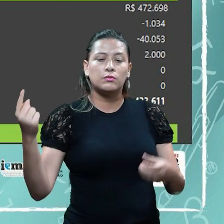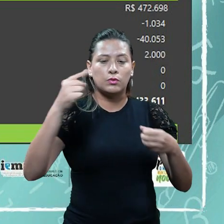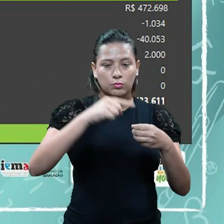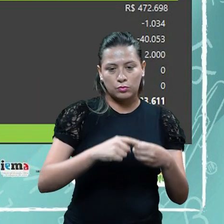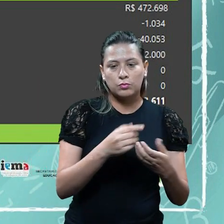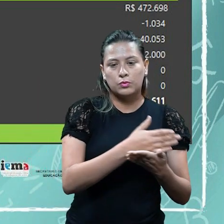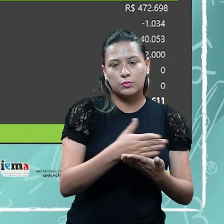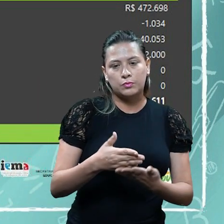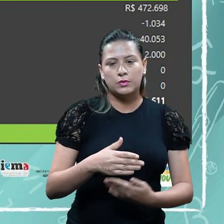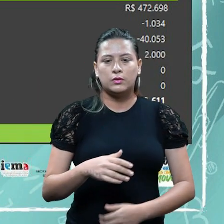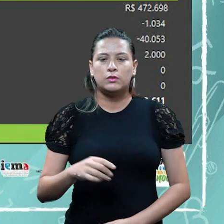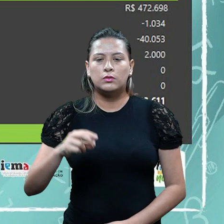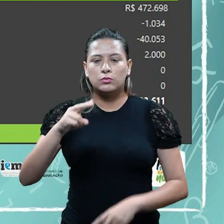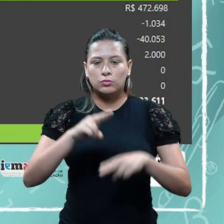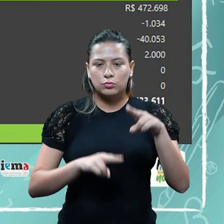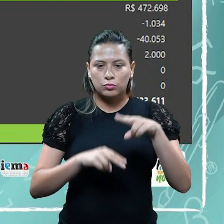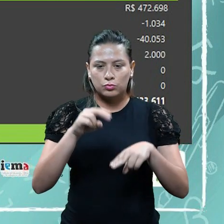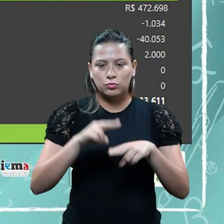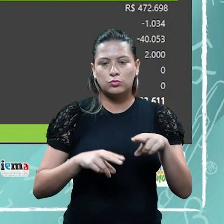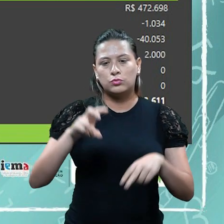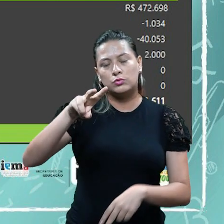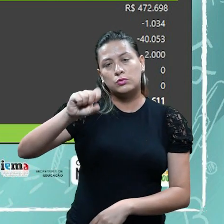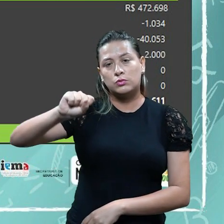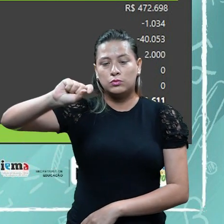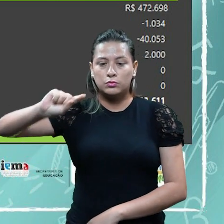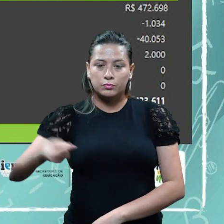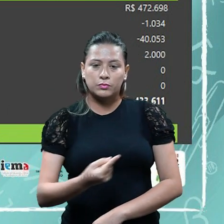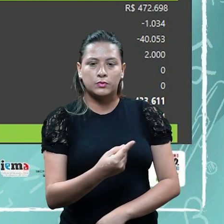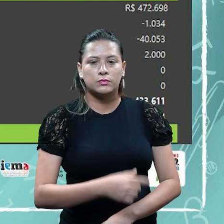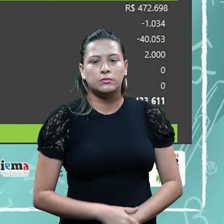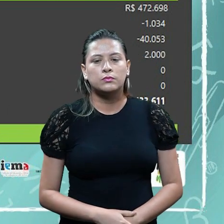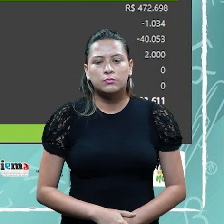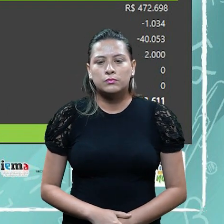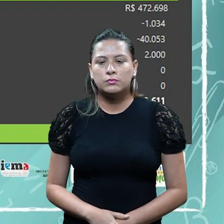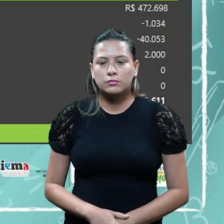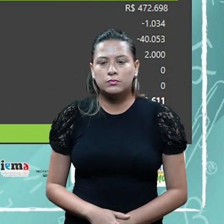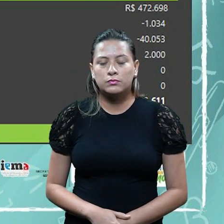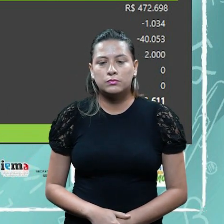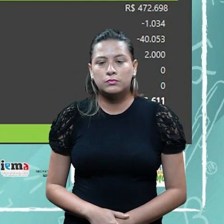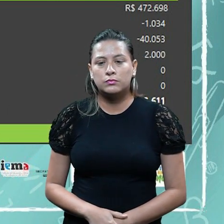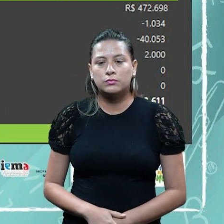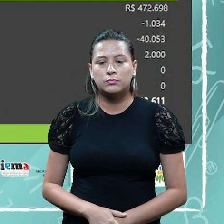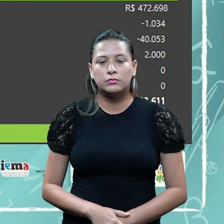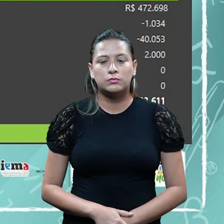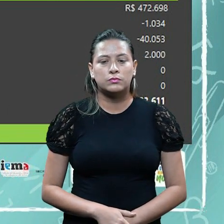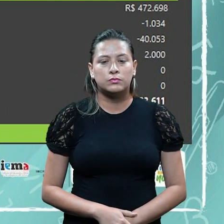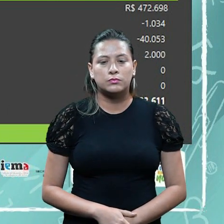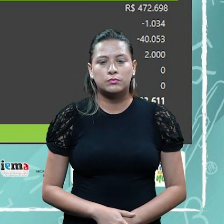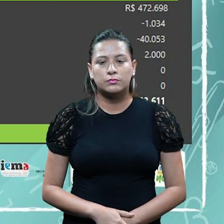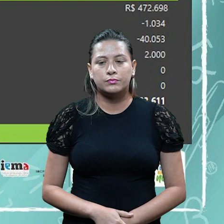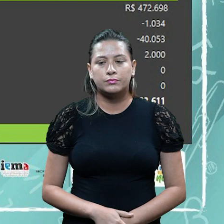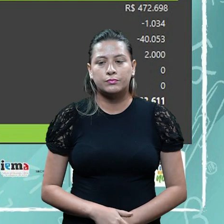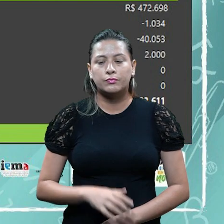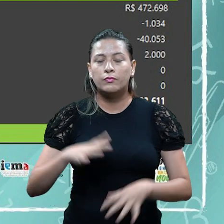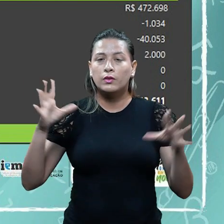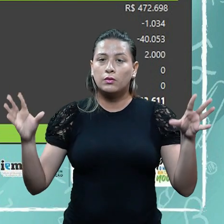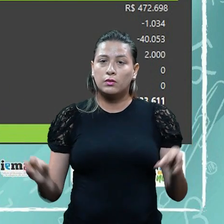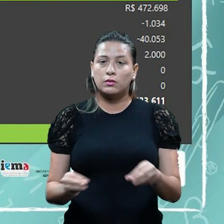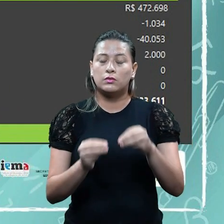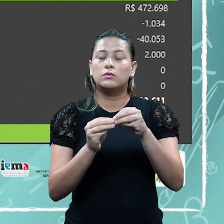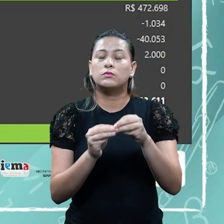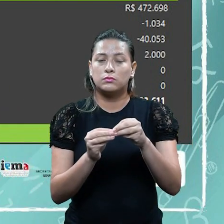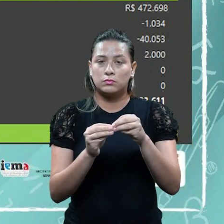agosto, 90 mil, vendeu bastante. As vendas líquidas, né, foram bem significativas. Logo, elas